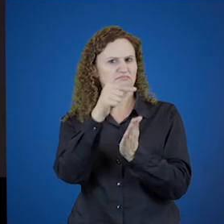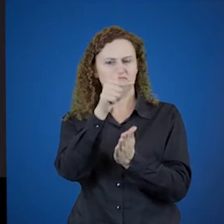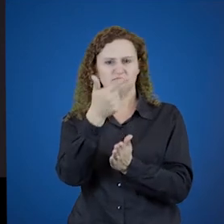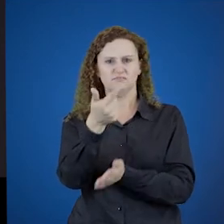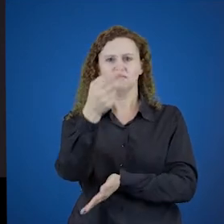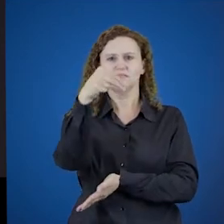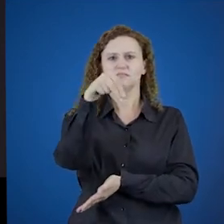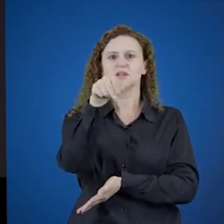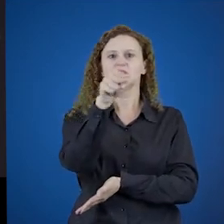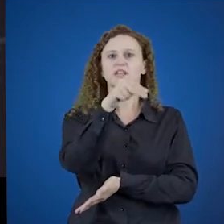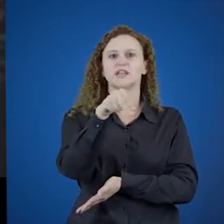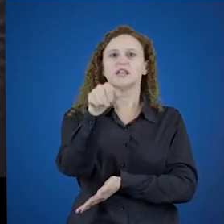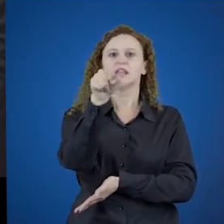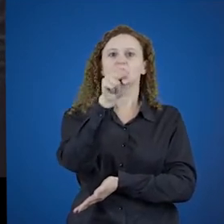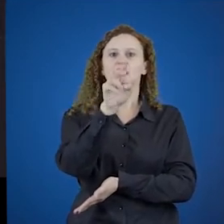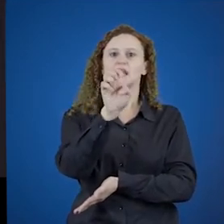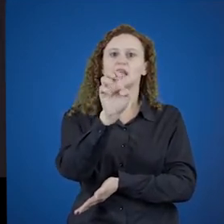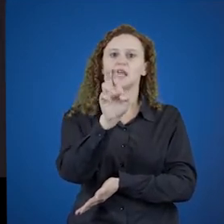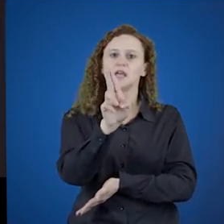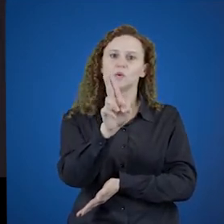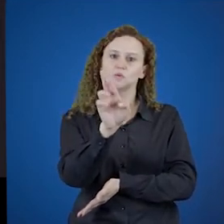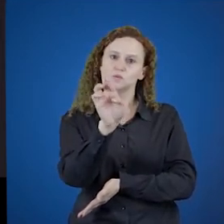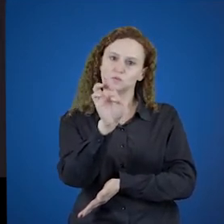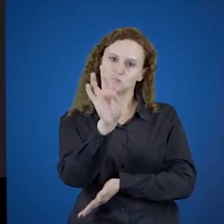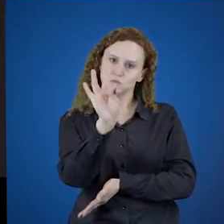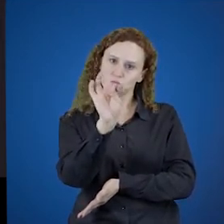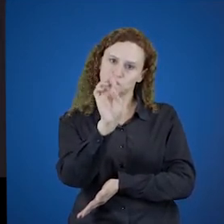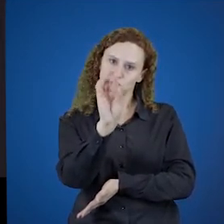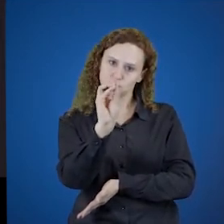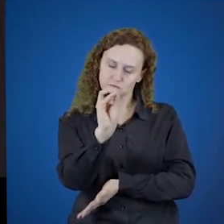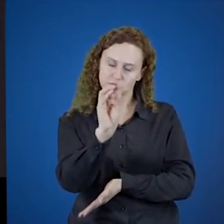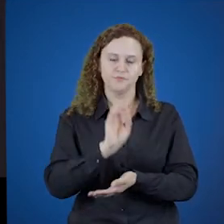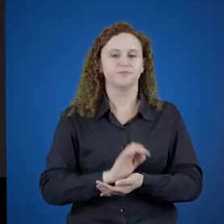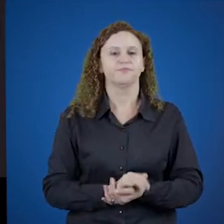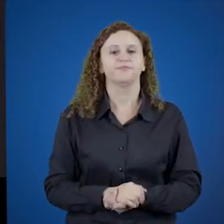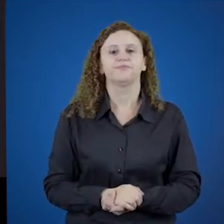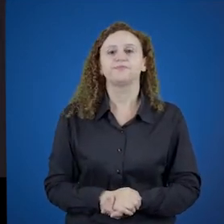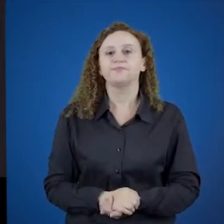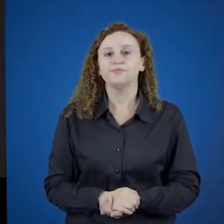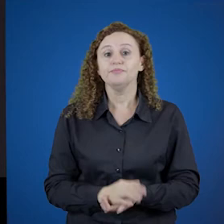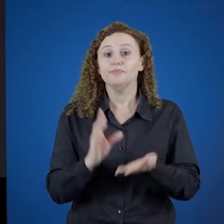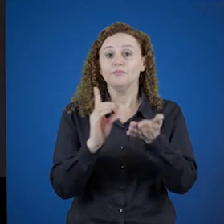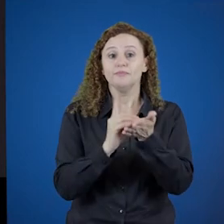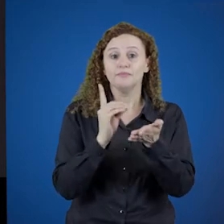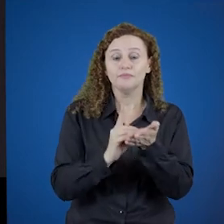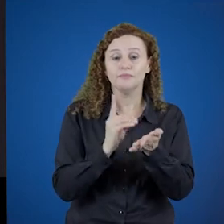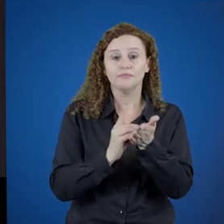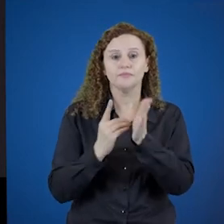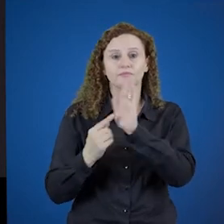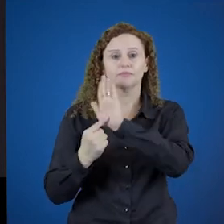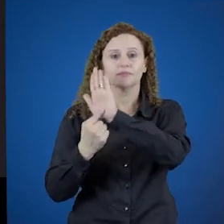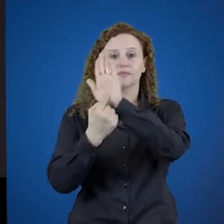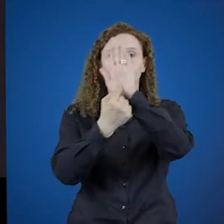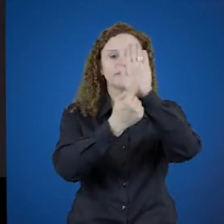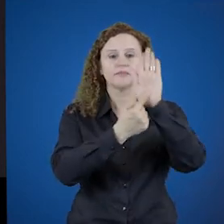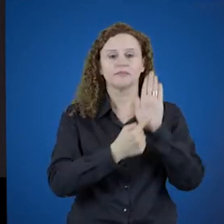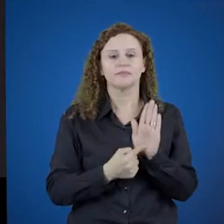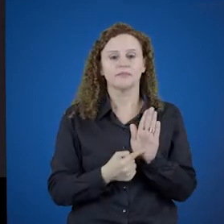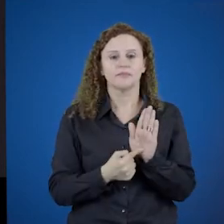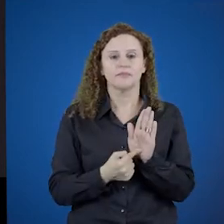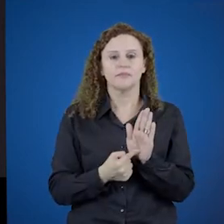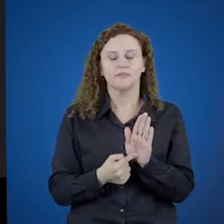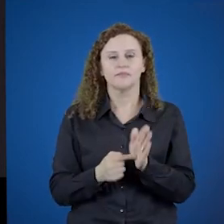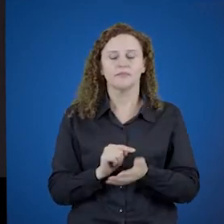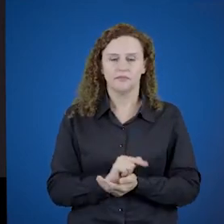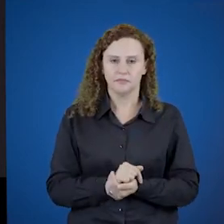neutro E aí e os funcionários os dicionários